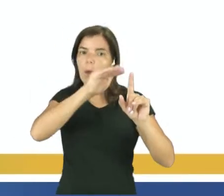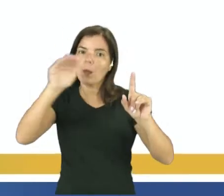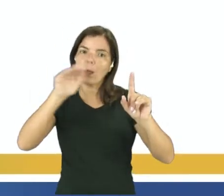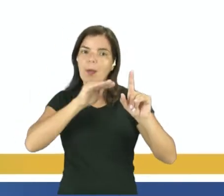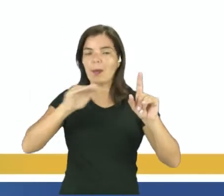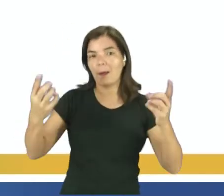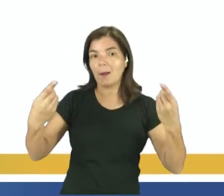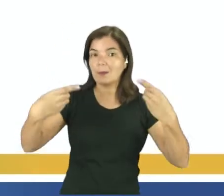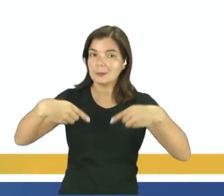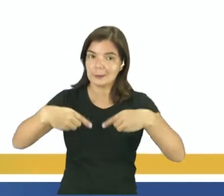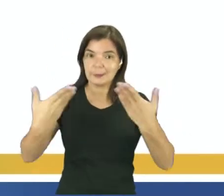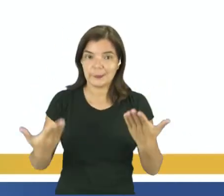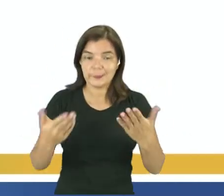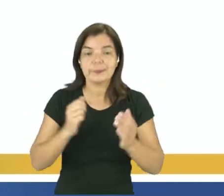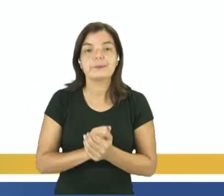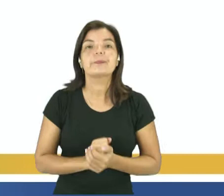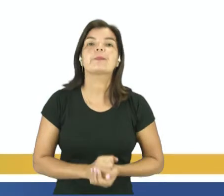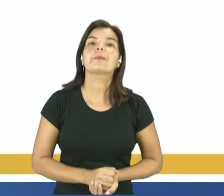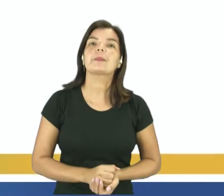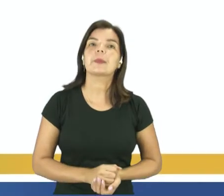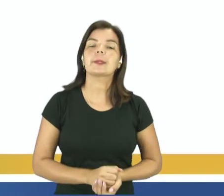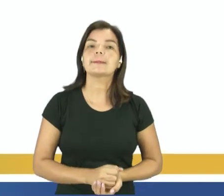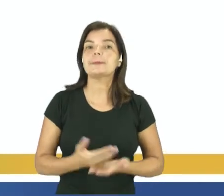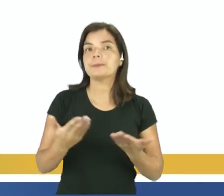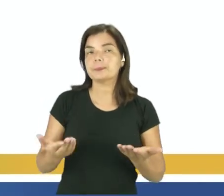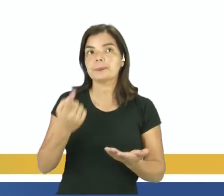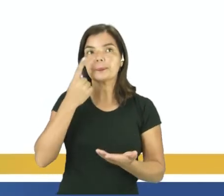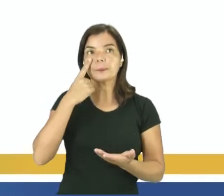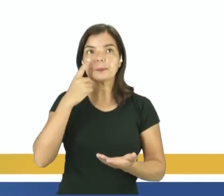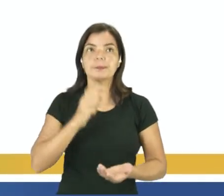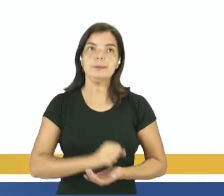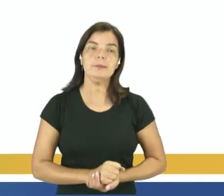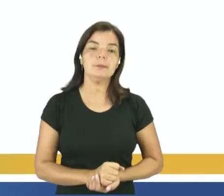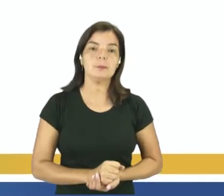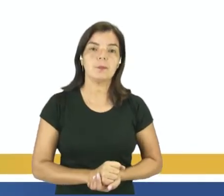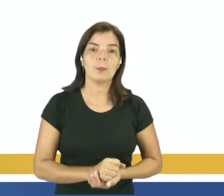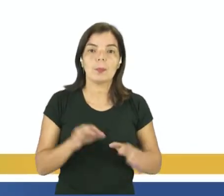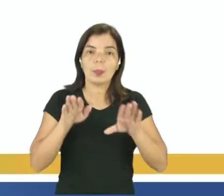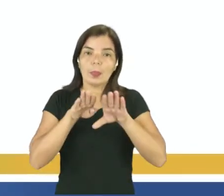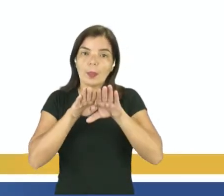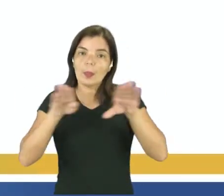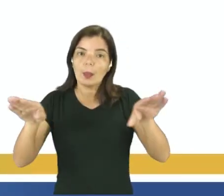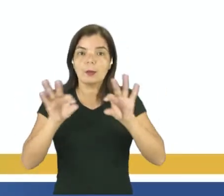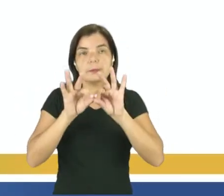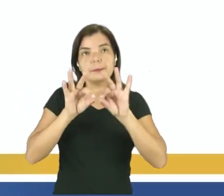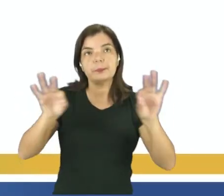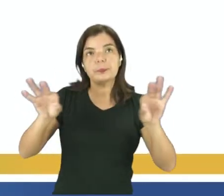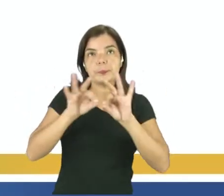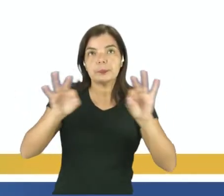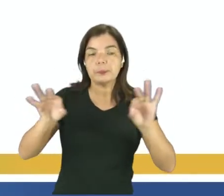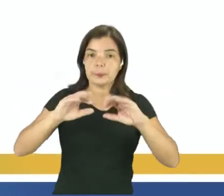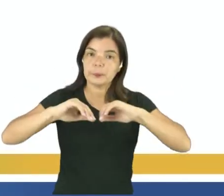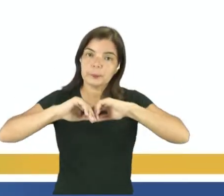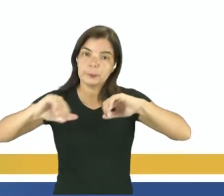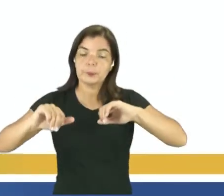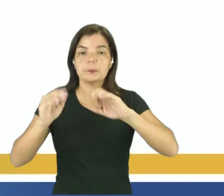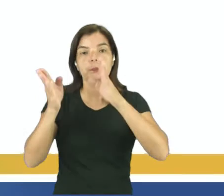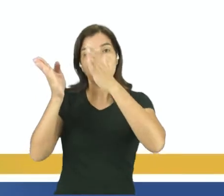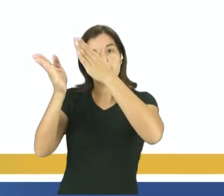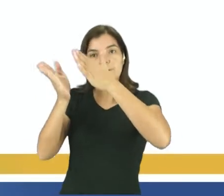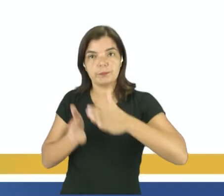reta concorrente a elas, certo? Então vamos lá. Retas paralelas intersectadas por uma